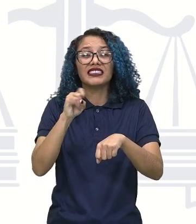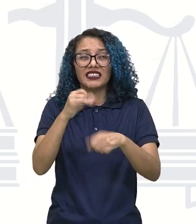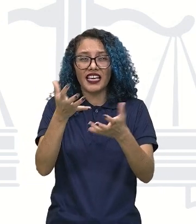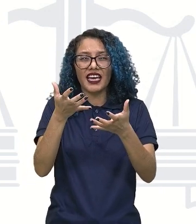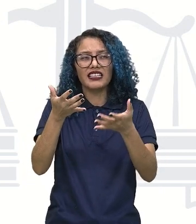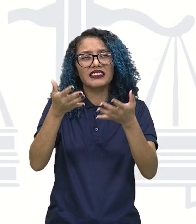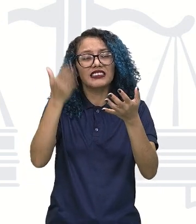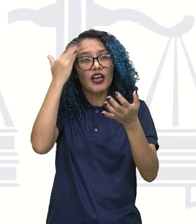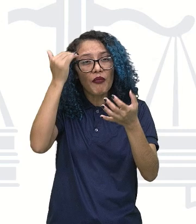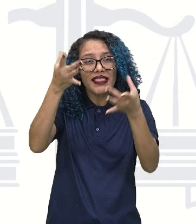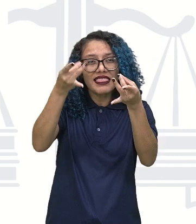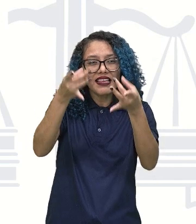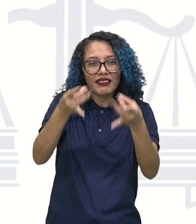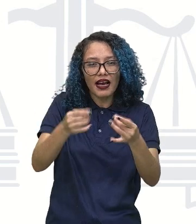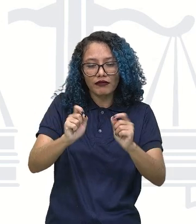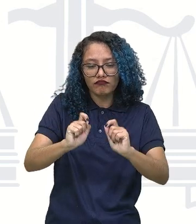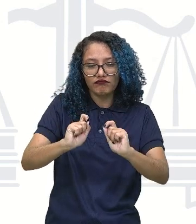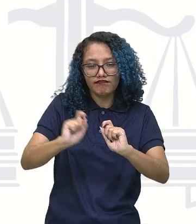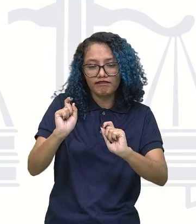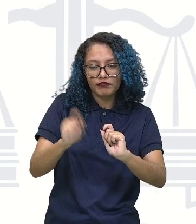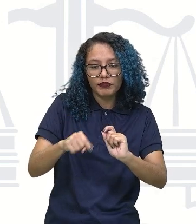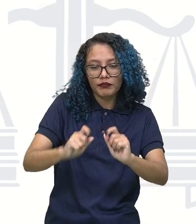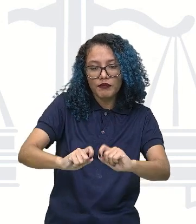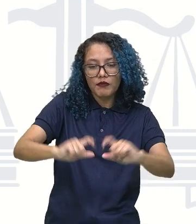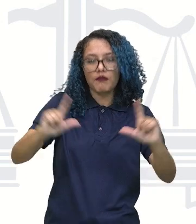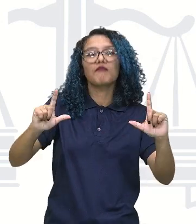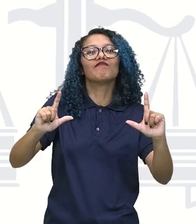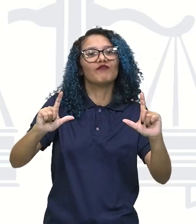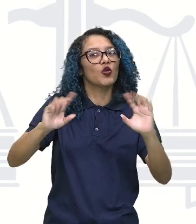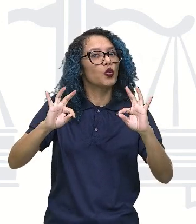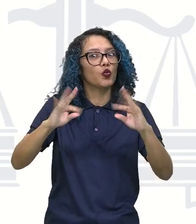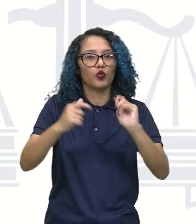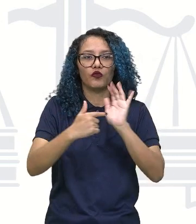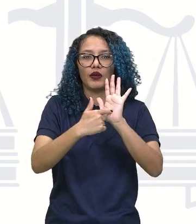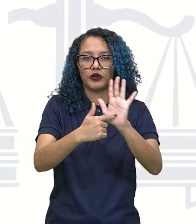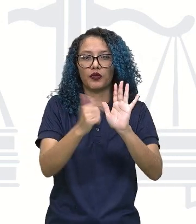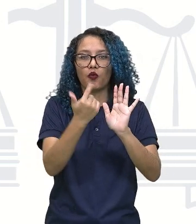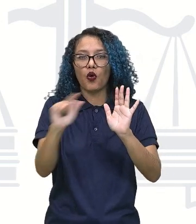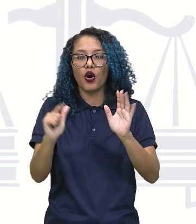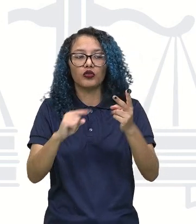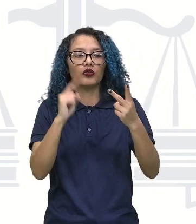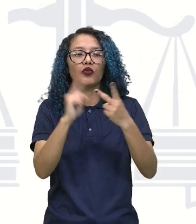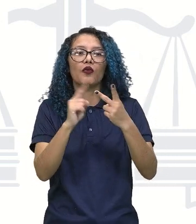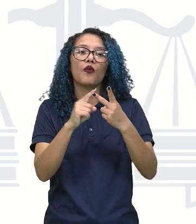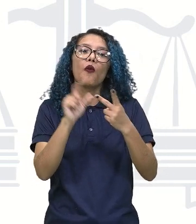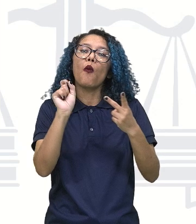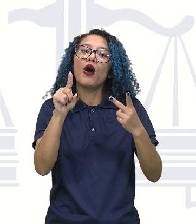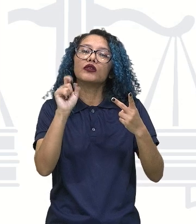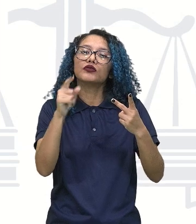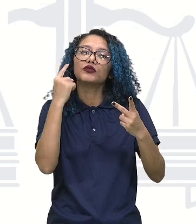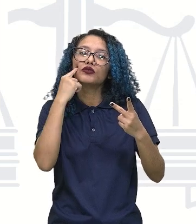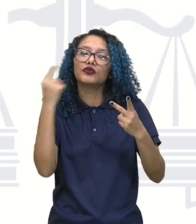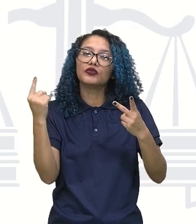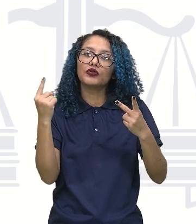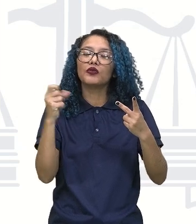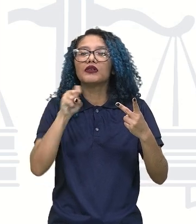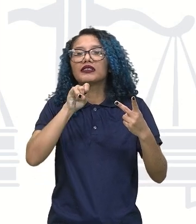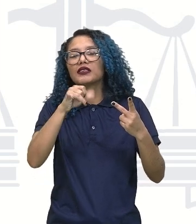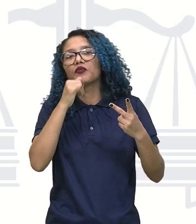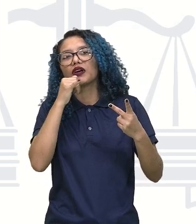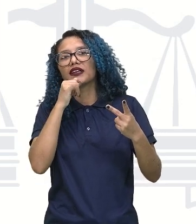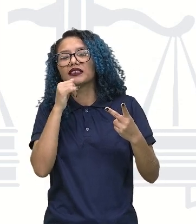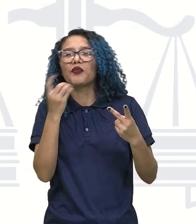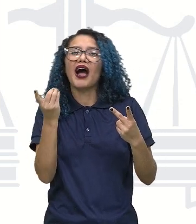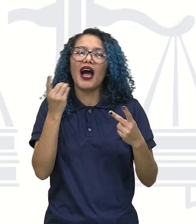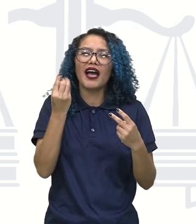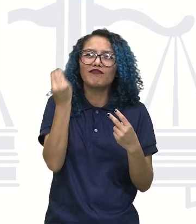mostrar tudo, ok? O azulzinho, ele vai alterar, né? Coloquei na data errada, né? Então, clica no